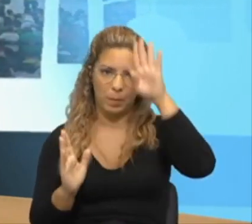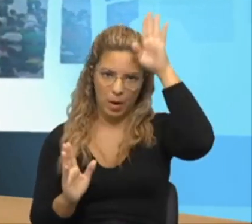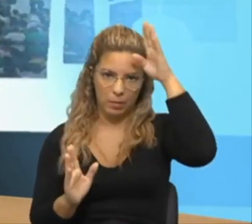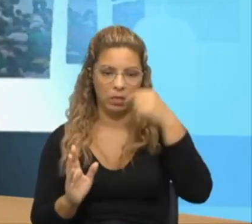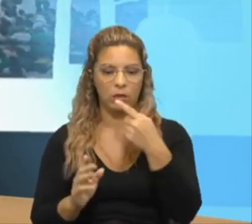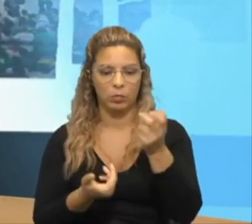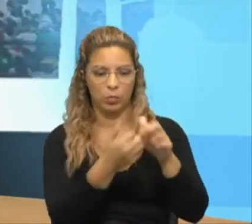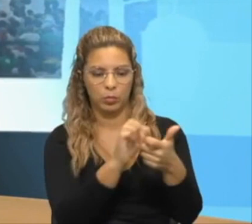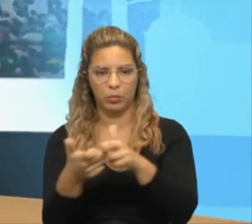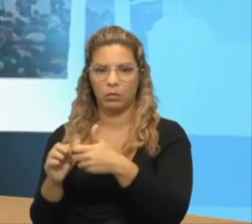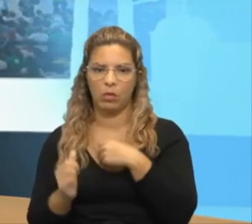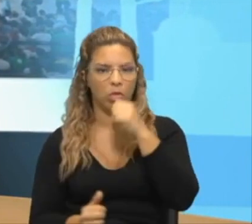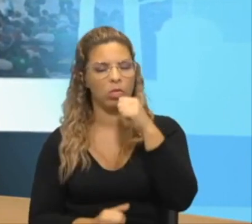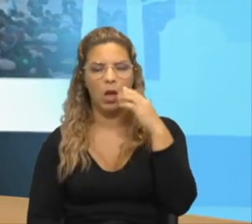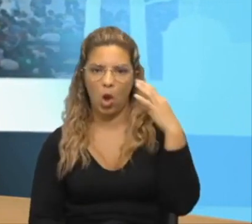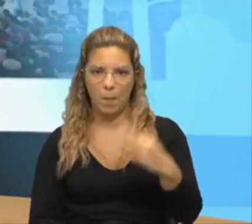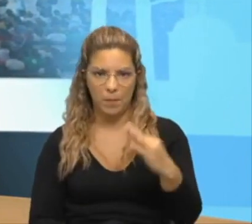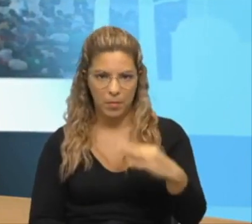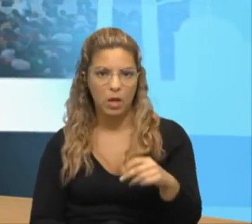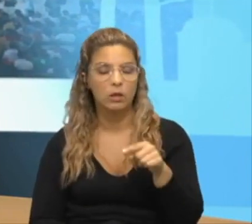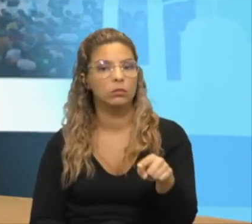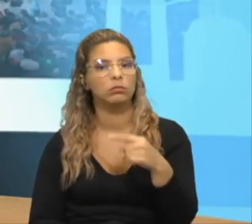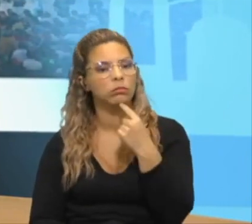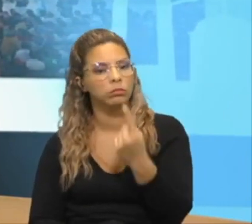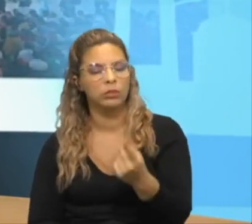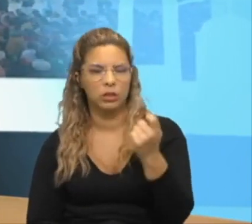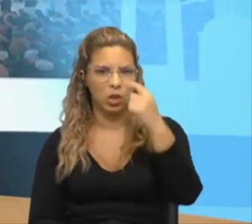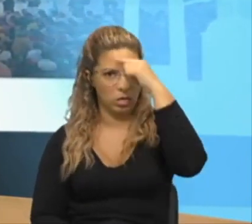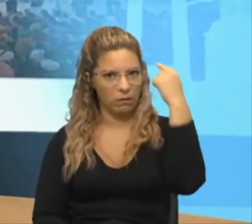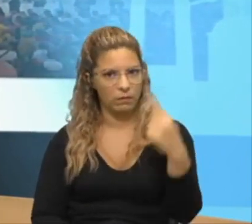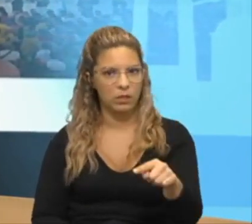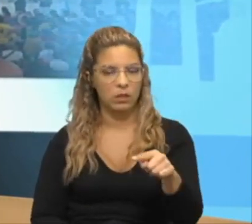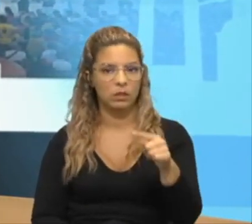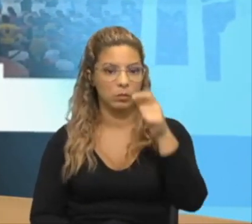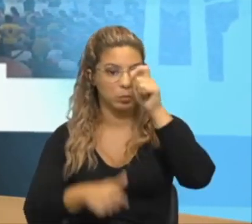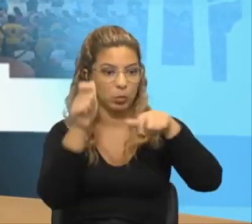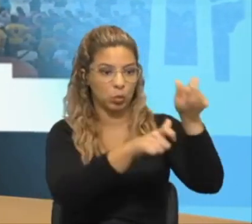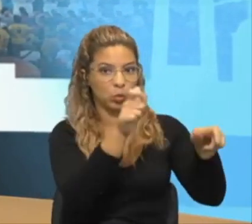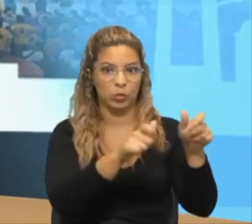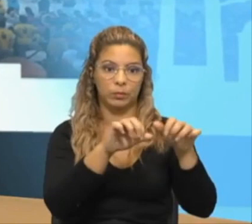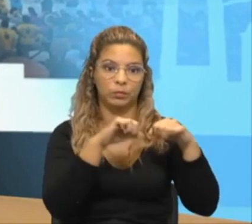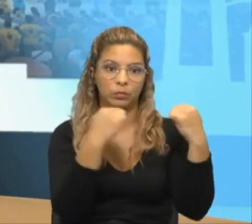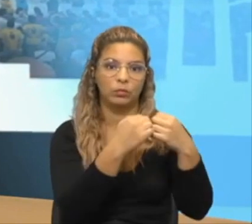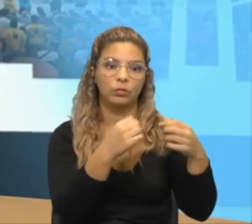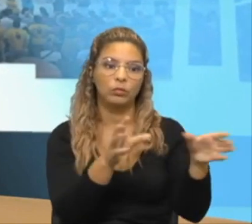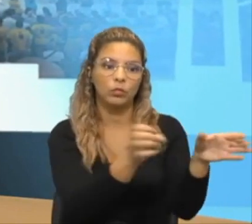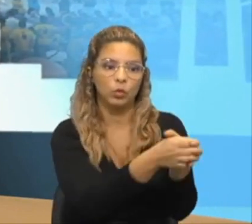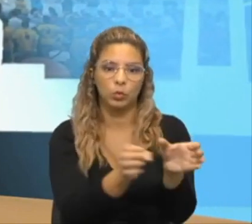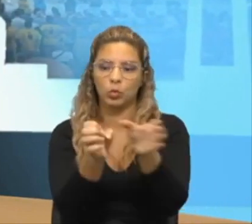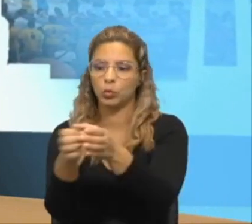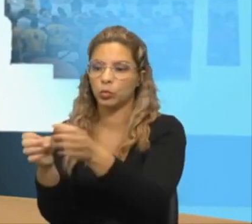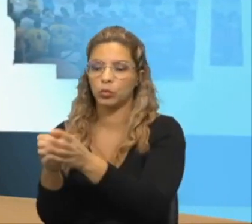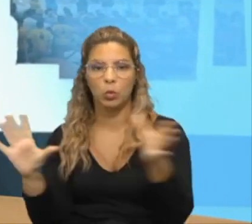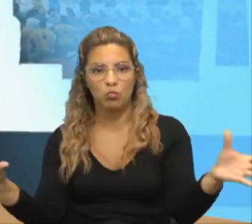problemas comuns, tem sido difícil que os povos se juntem e encontrem